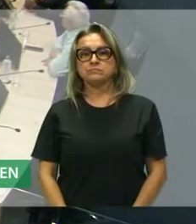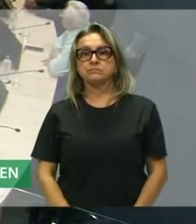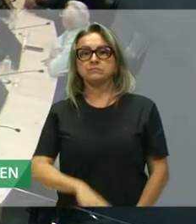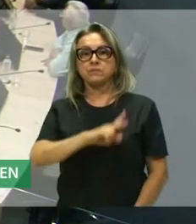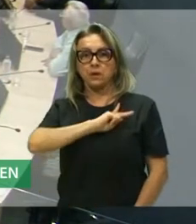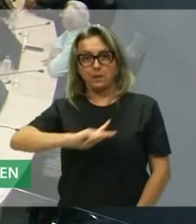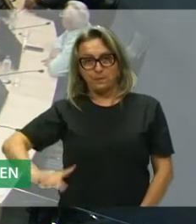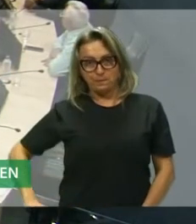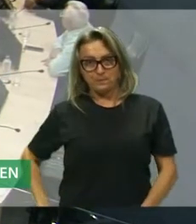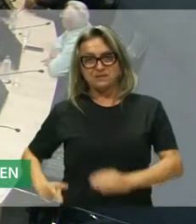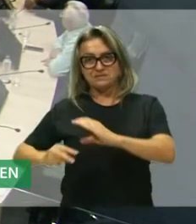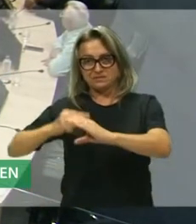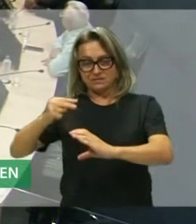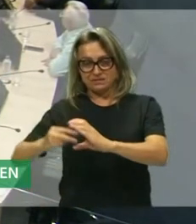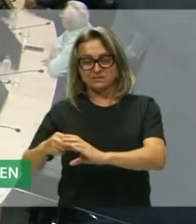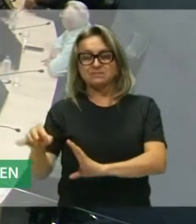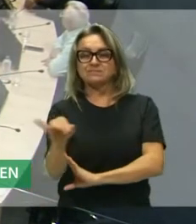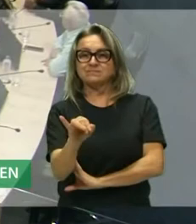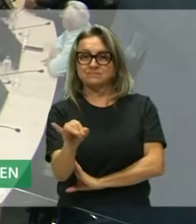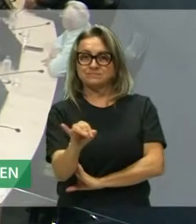presidente da Câmara de Itajaí.